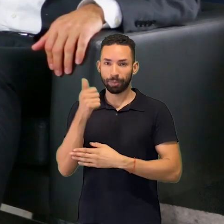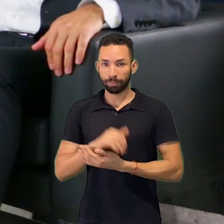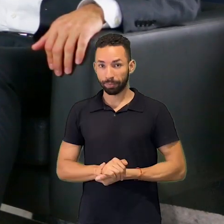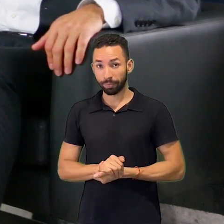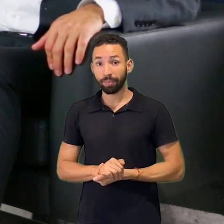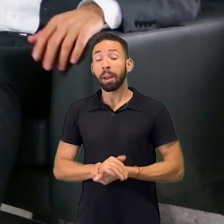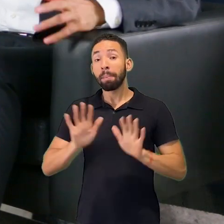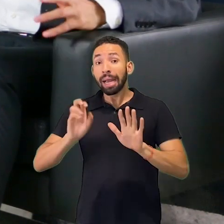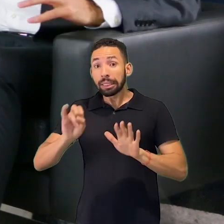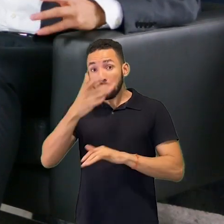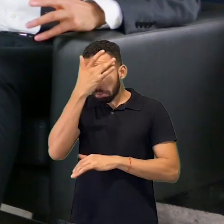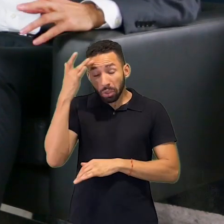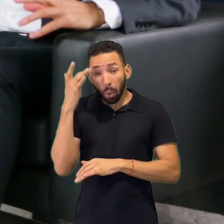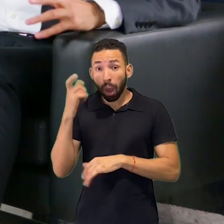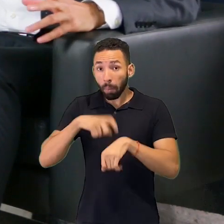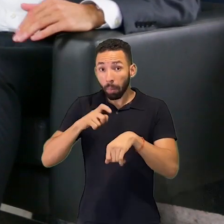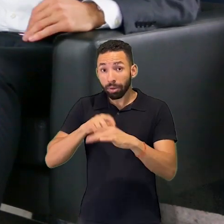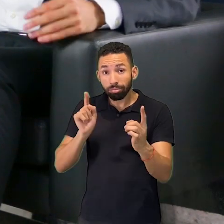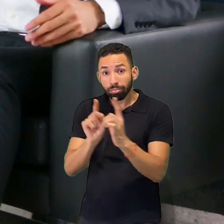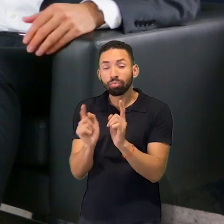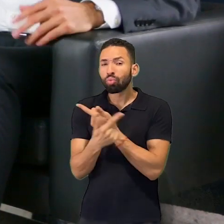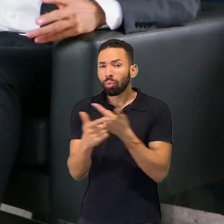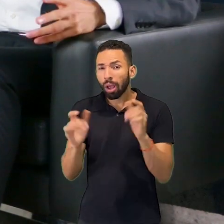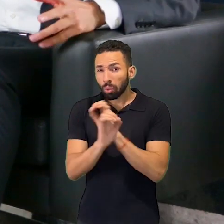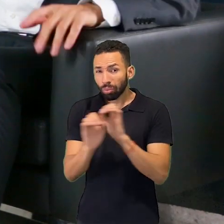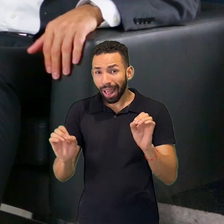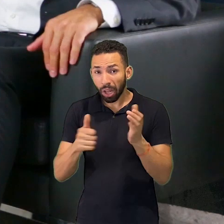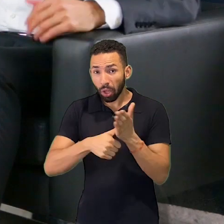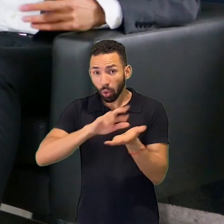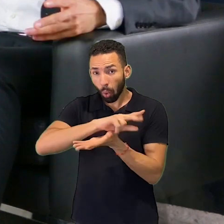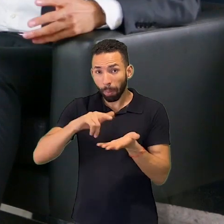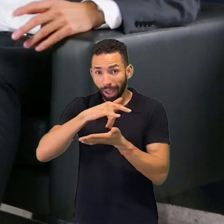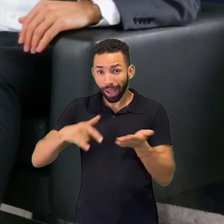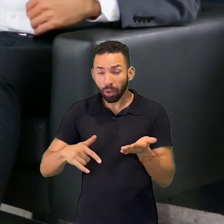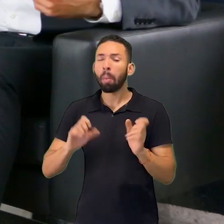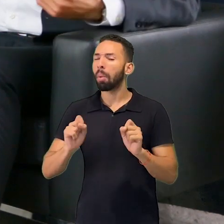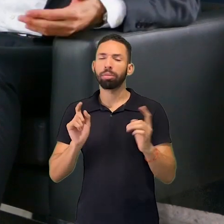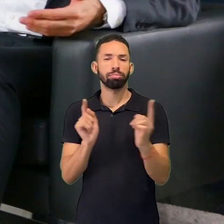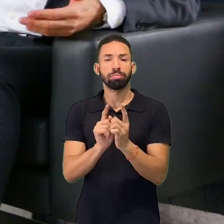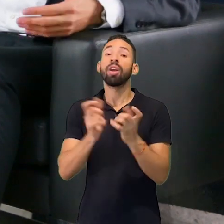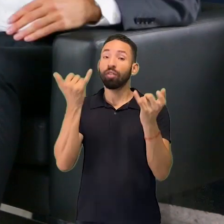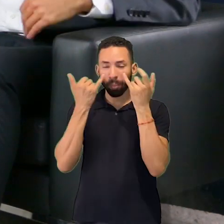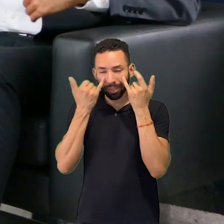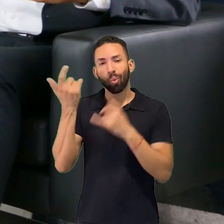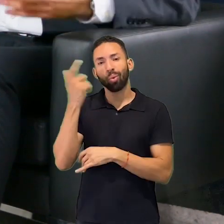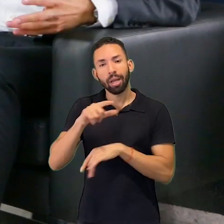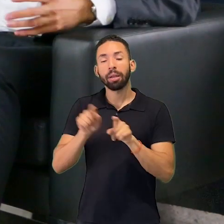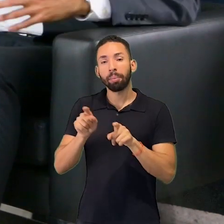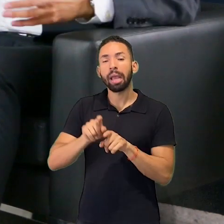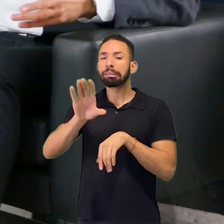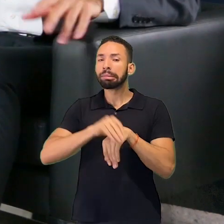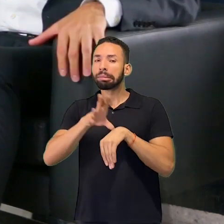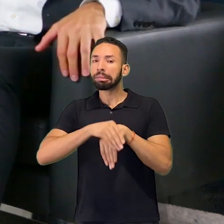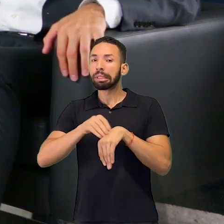melhor. Mas se ela não tiver, nesse primeiro momento, todos esses documentos, ela pode ir lá, que ela também já vai ser informada, vai passar